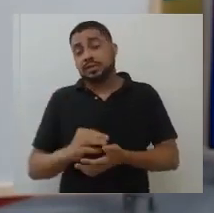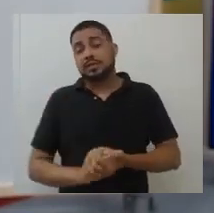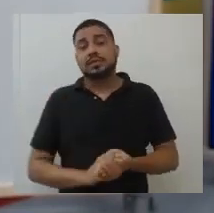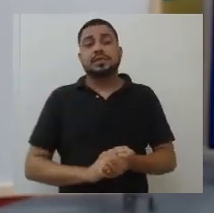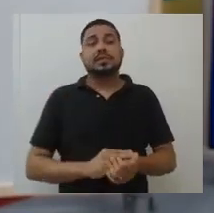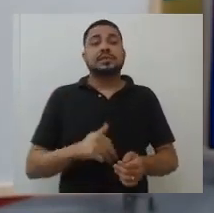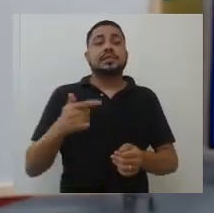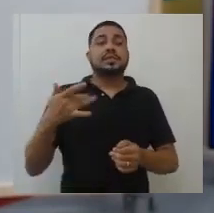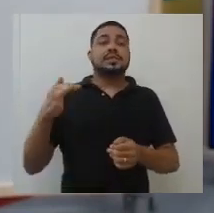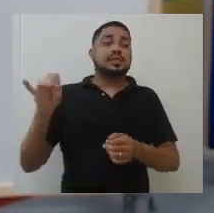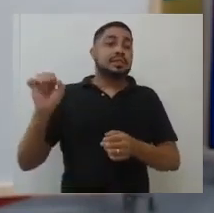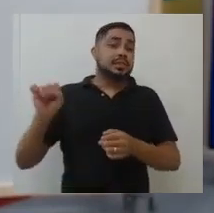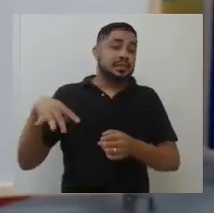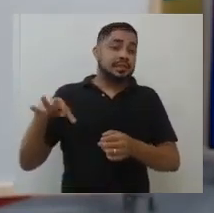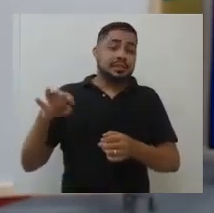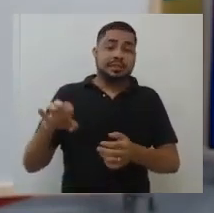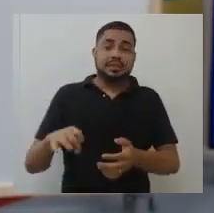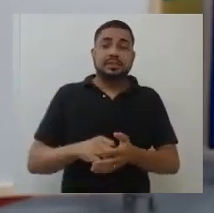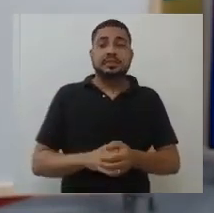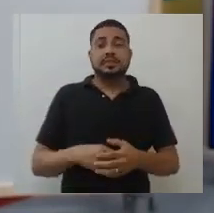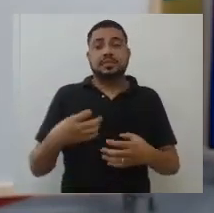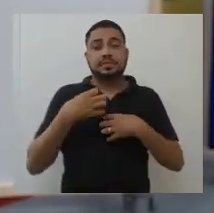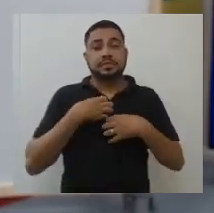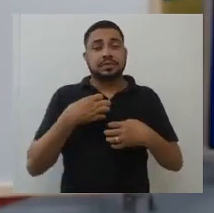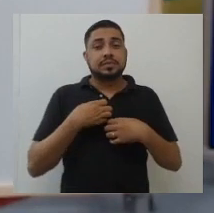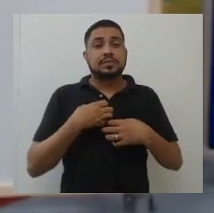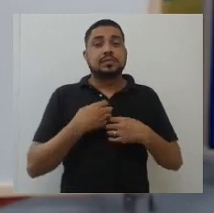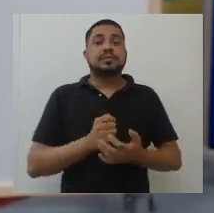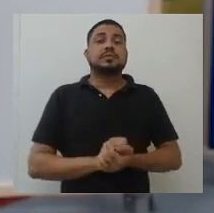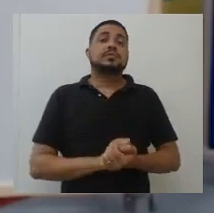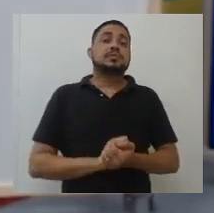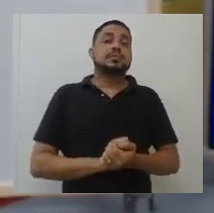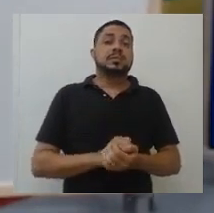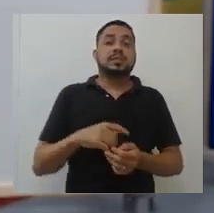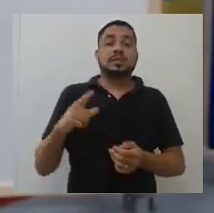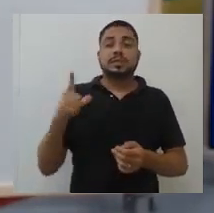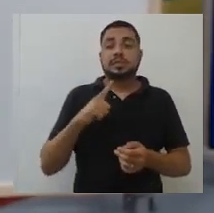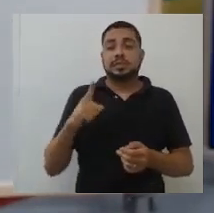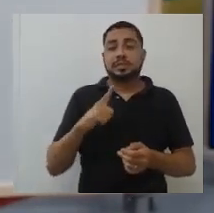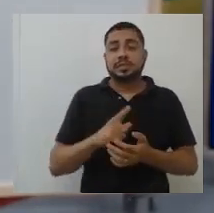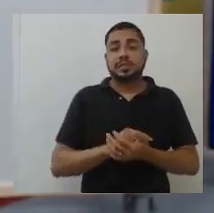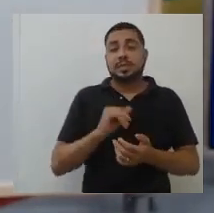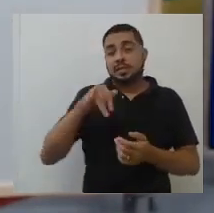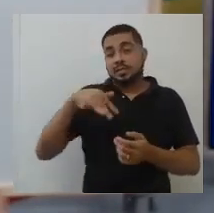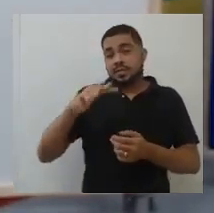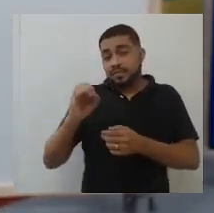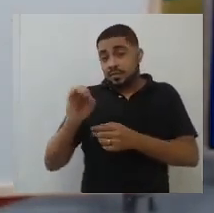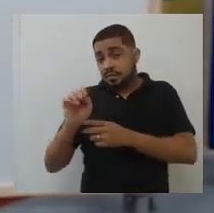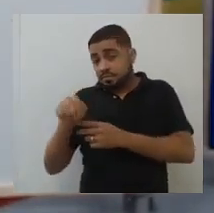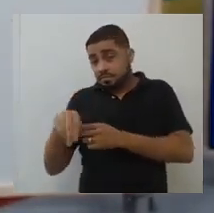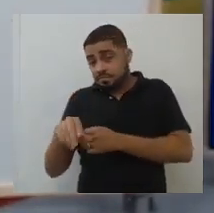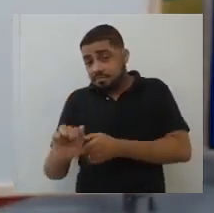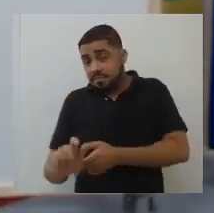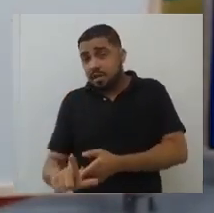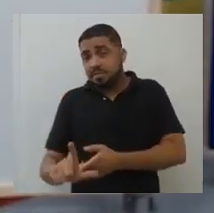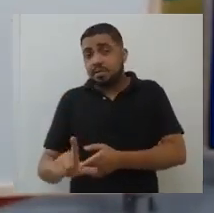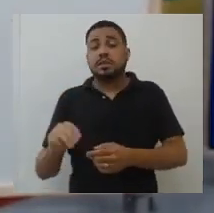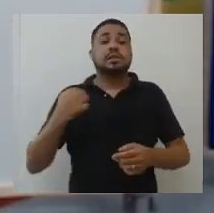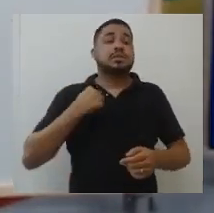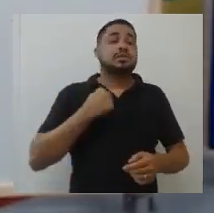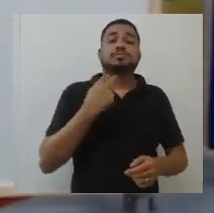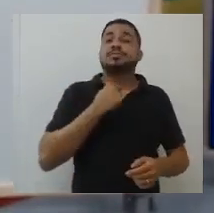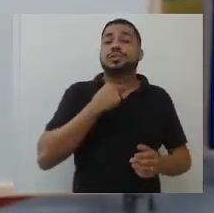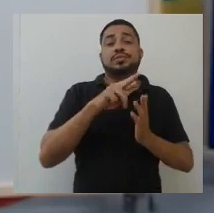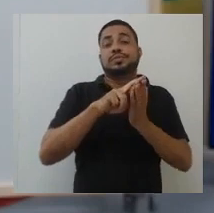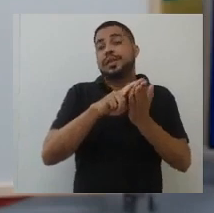doesn't. Lembrando que formas abreviadas são informais. Eu não posso utilizar isso aí numa redação, né? Que é